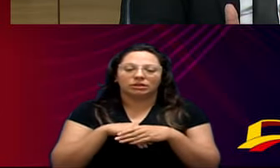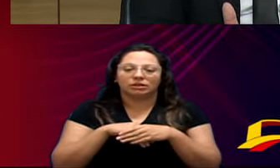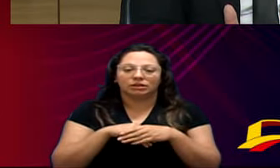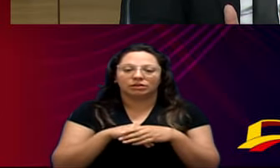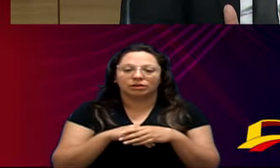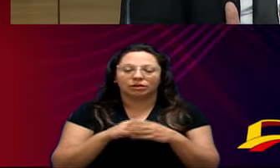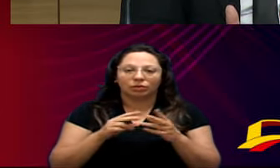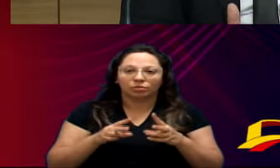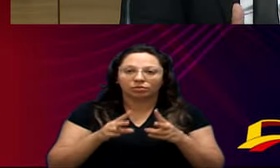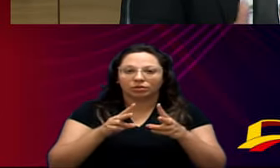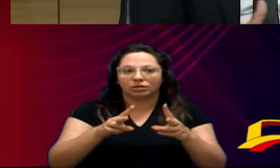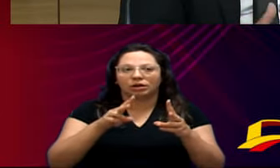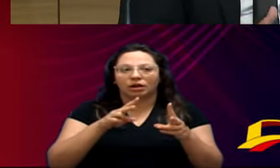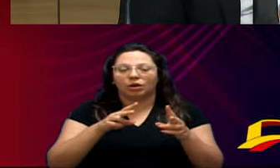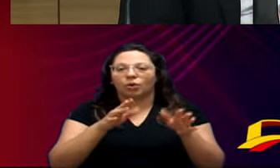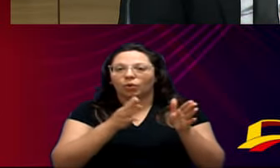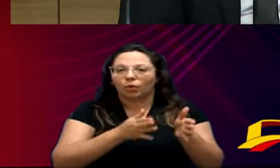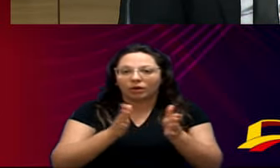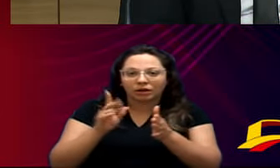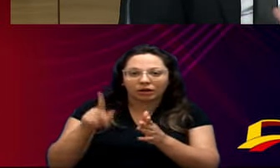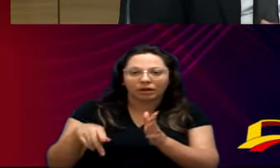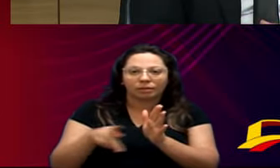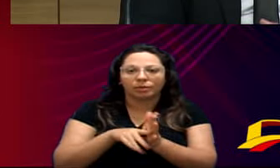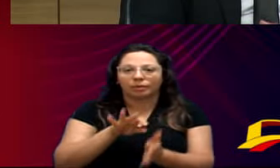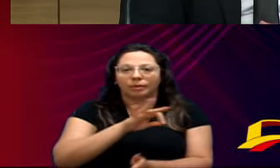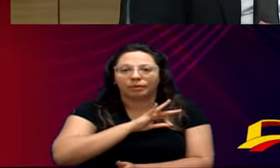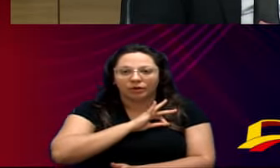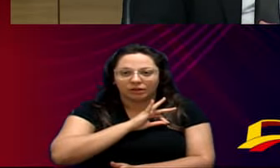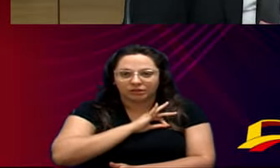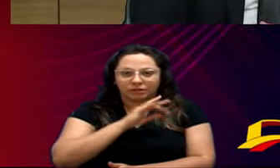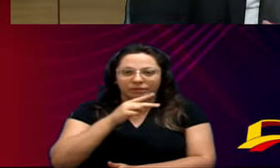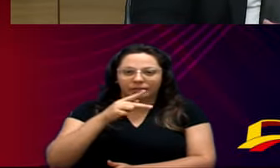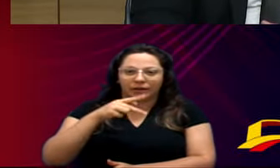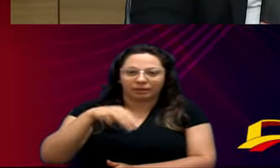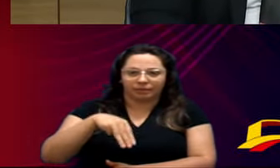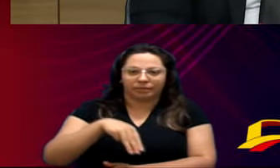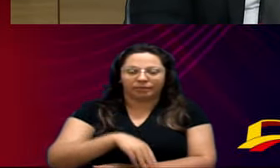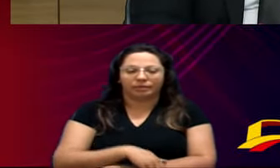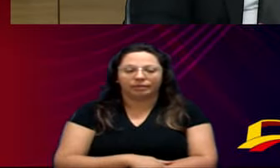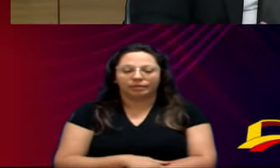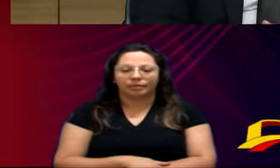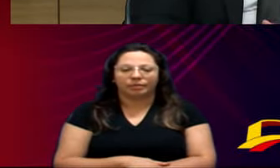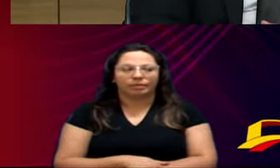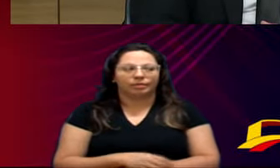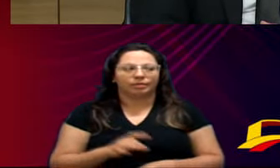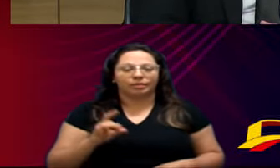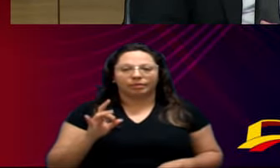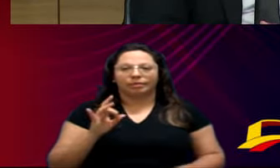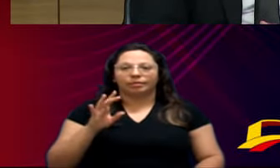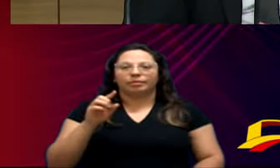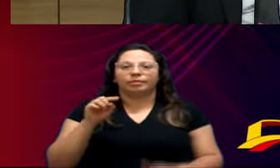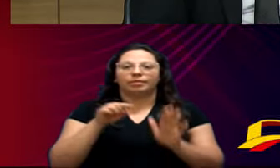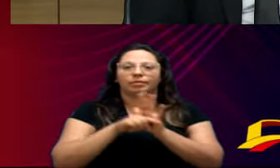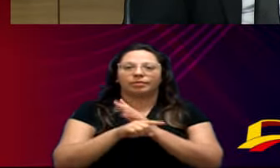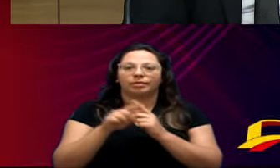preservação da ordem pública é da Polícia Militar ainda pela constituição só duas perguntas